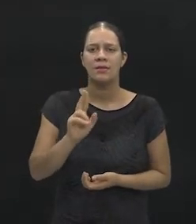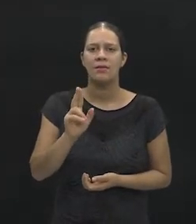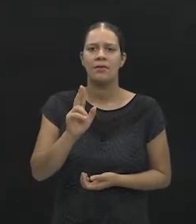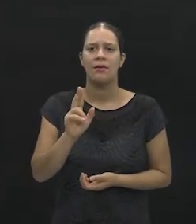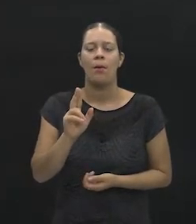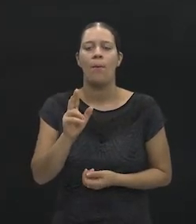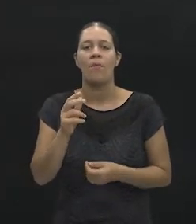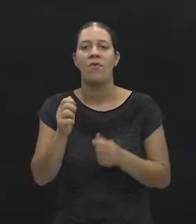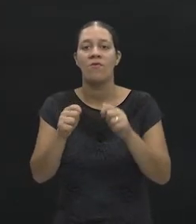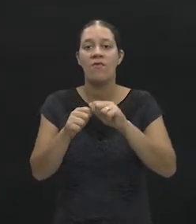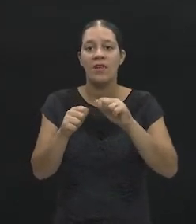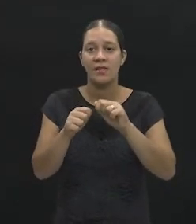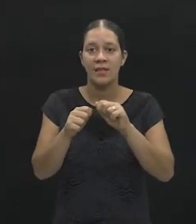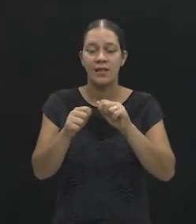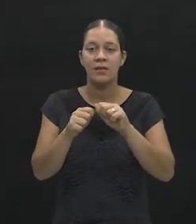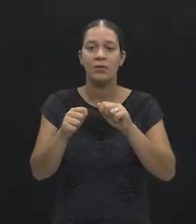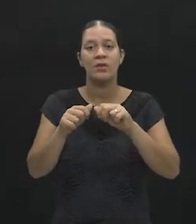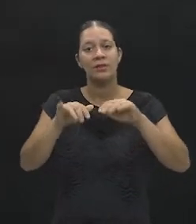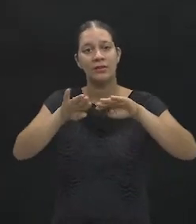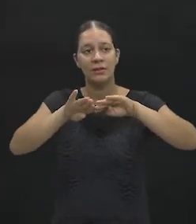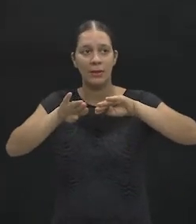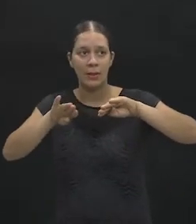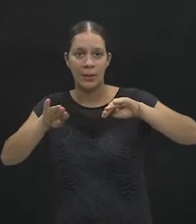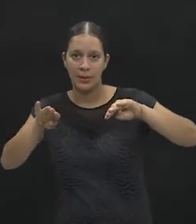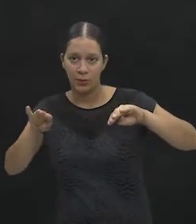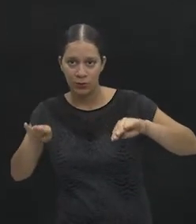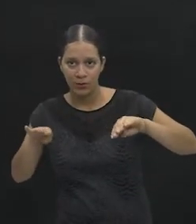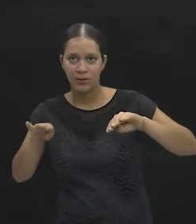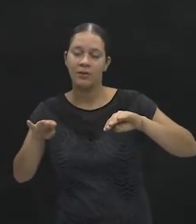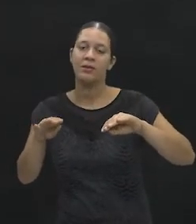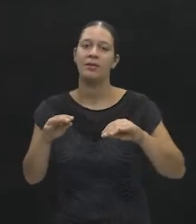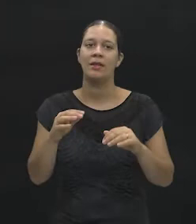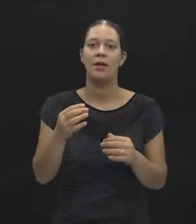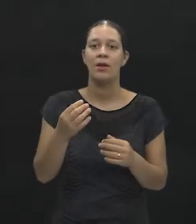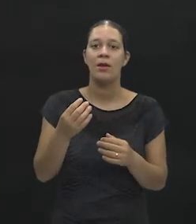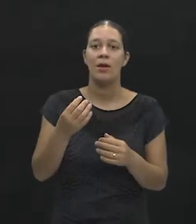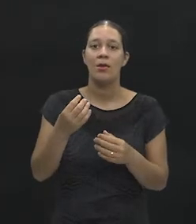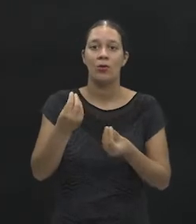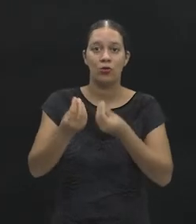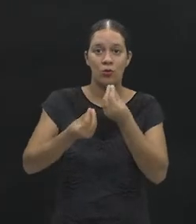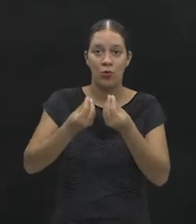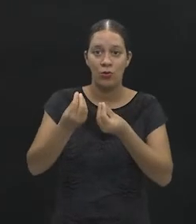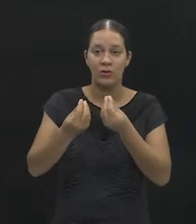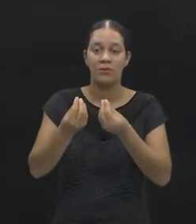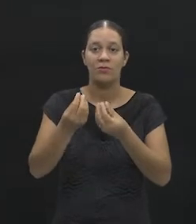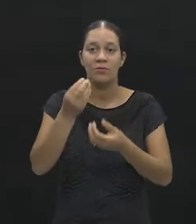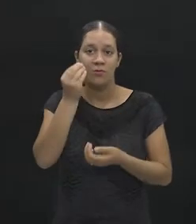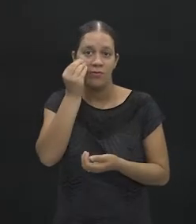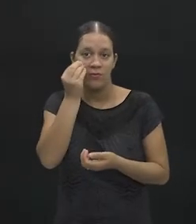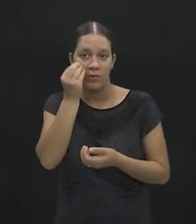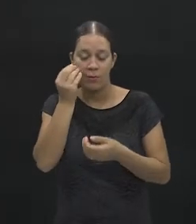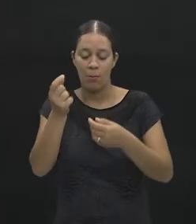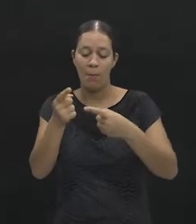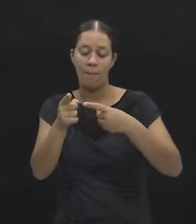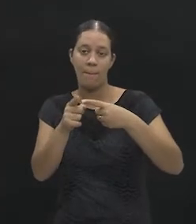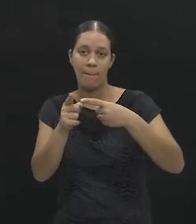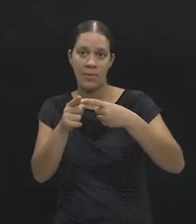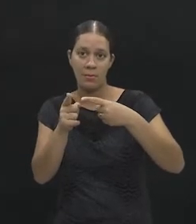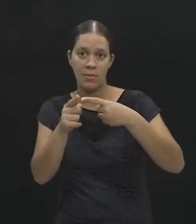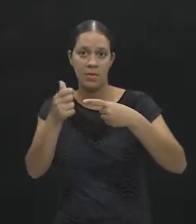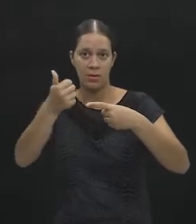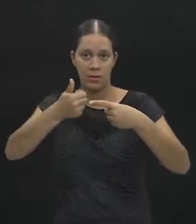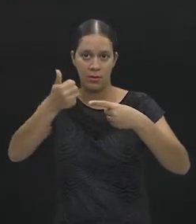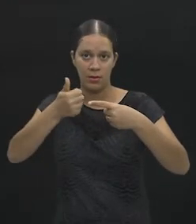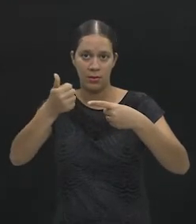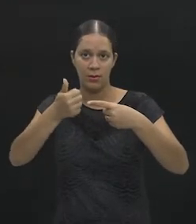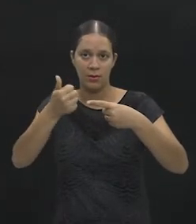utilizar esse método? Esse método ele vai ser utilizado para separar misturas heterogêneas, como a gente pode ver aqui, constituída por